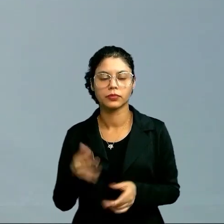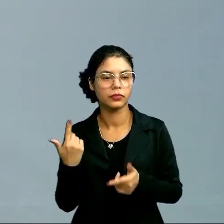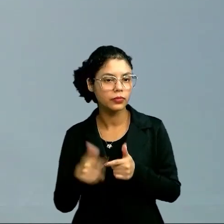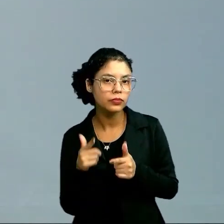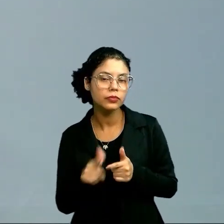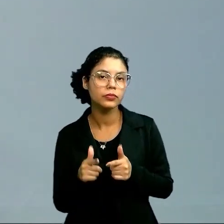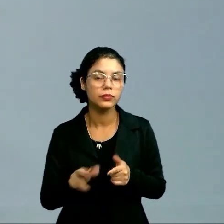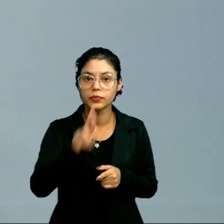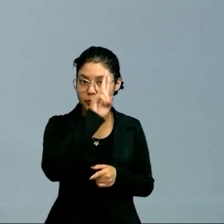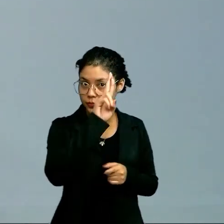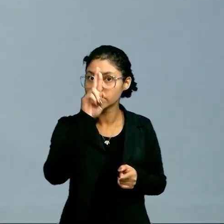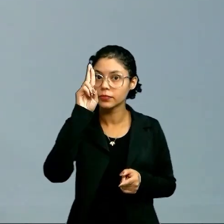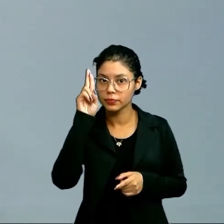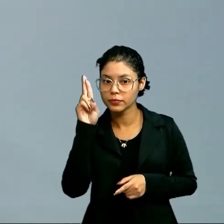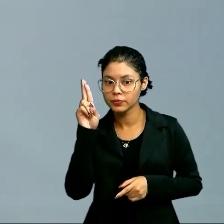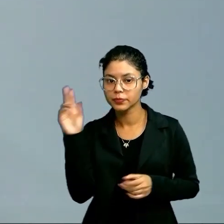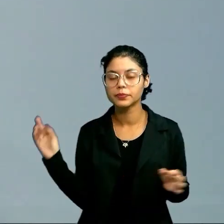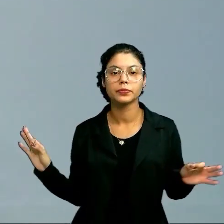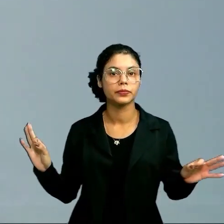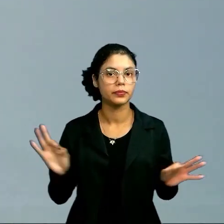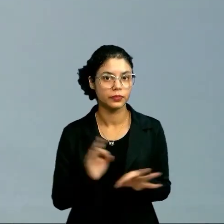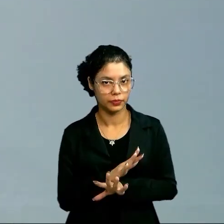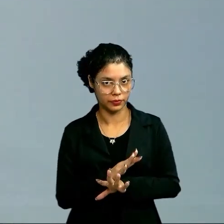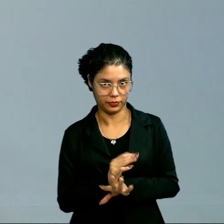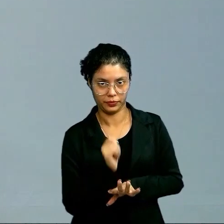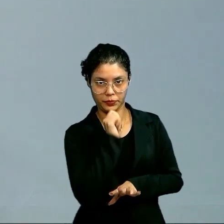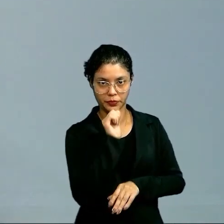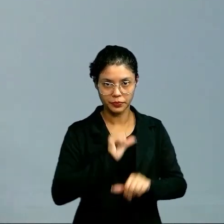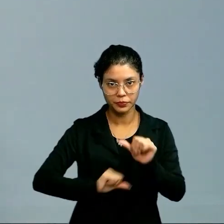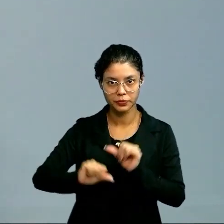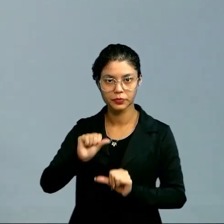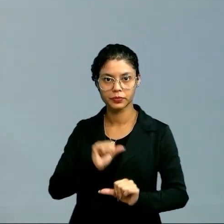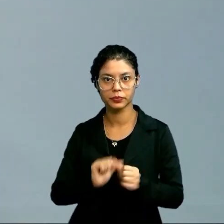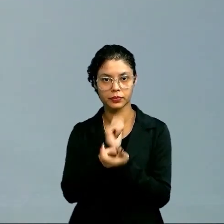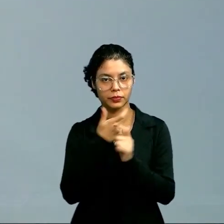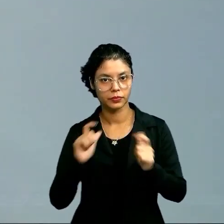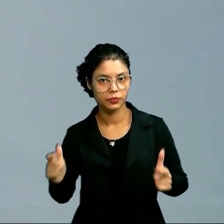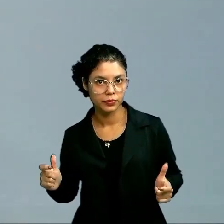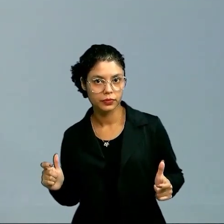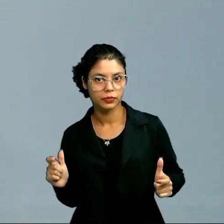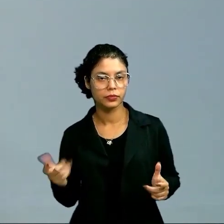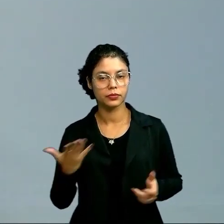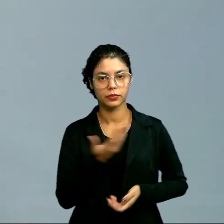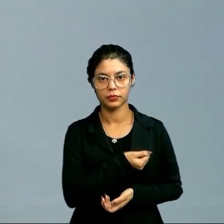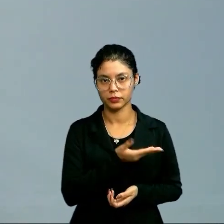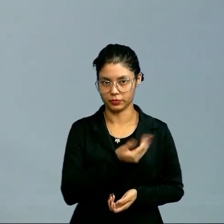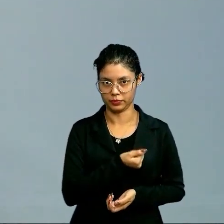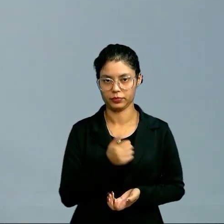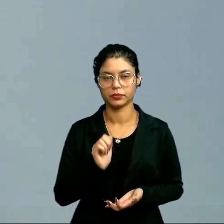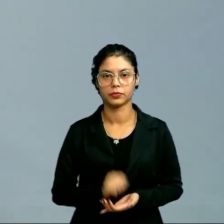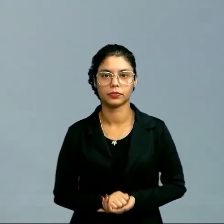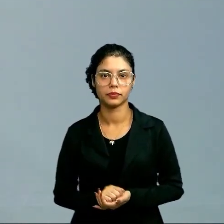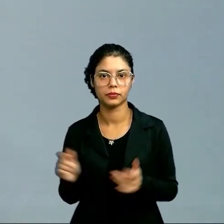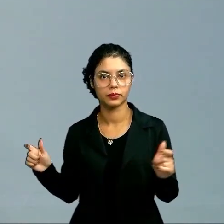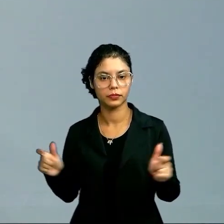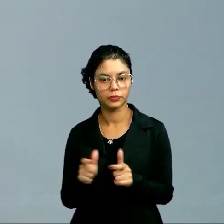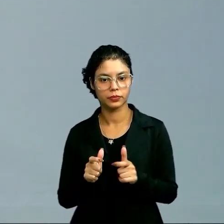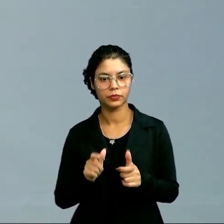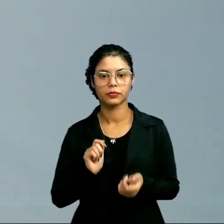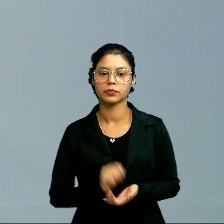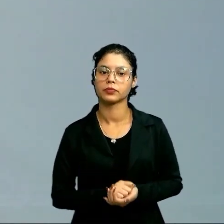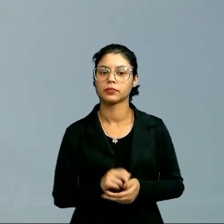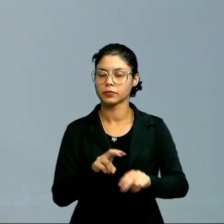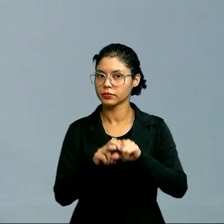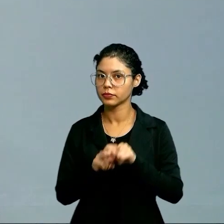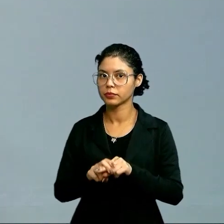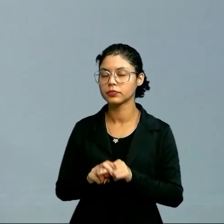situações históricas e acaba transformando uma maioria numérica em uma minoria, havendo,